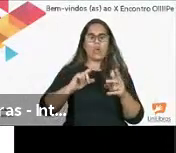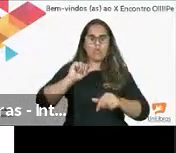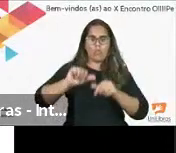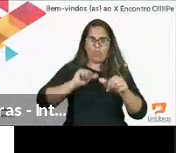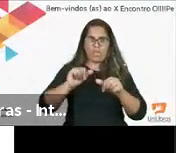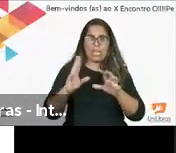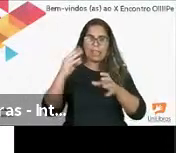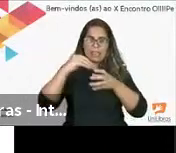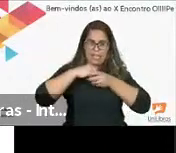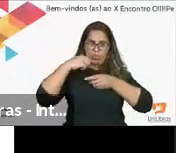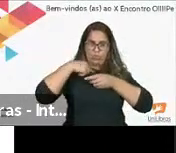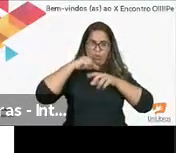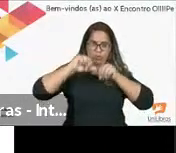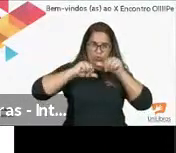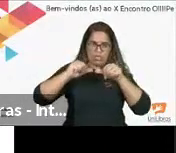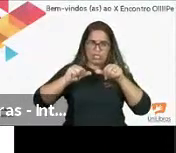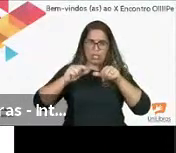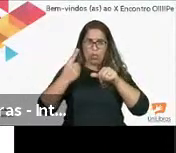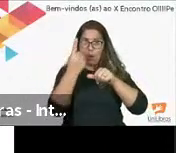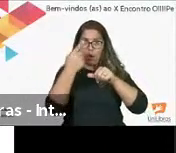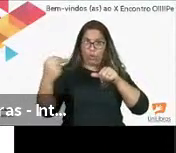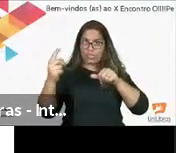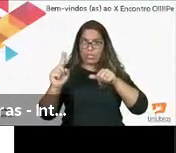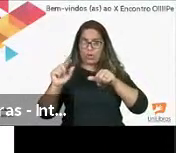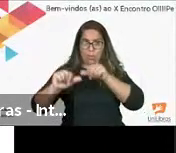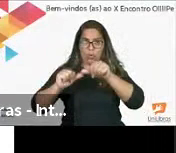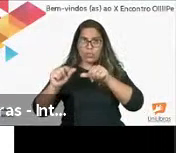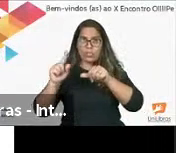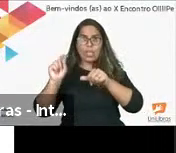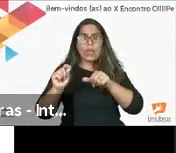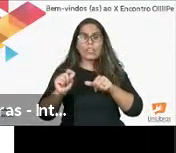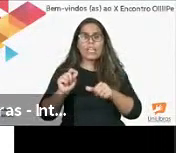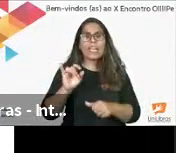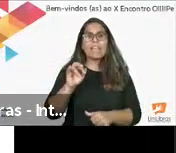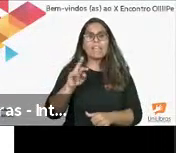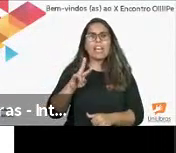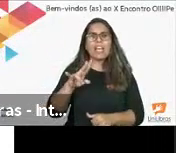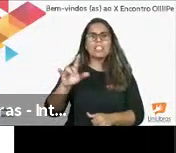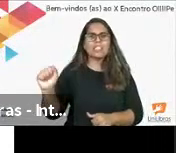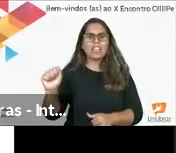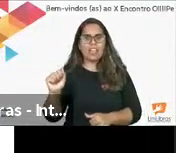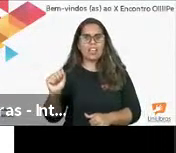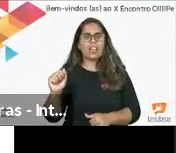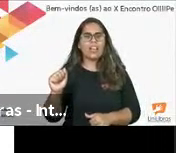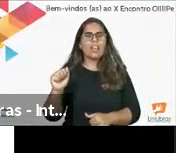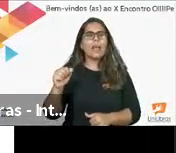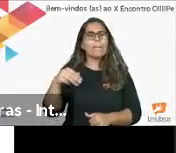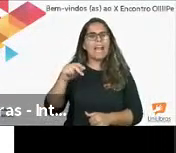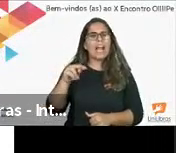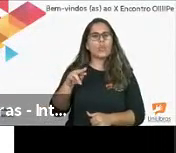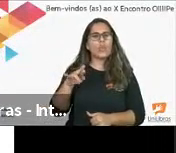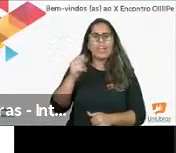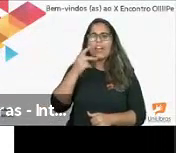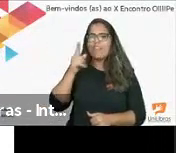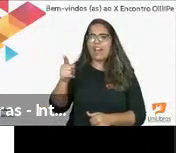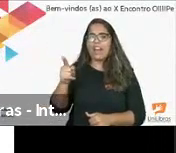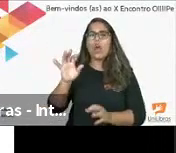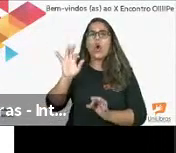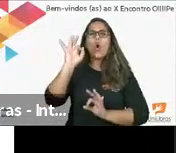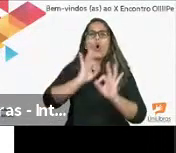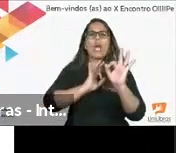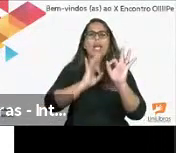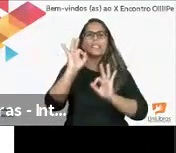dessa mudança. E essa história da invariância é que Maturana chamava de